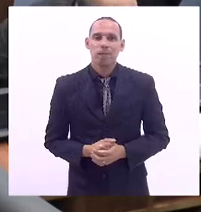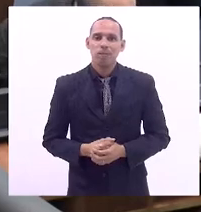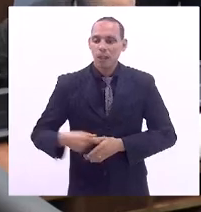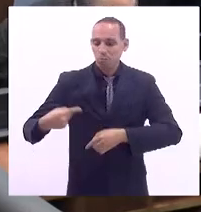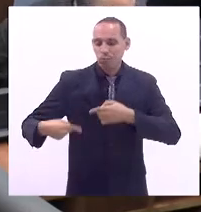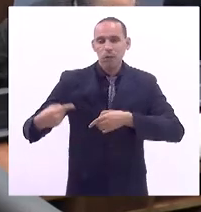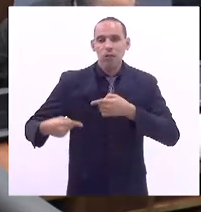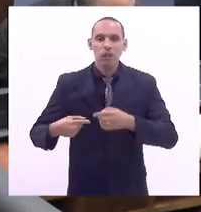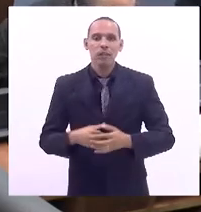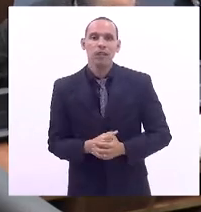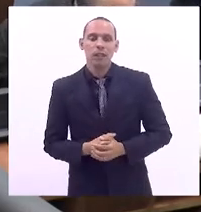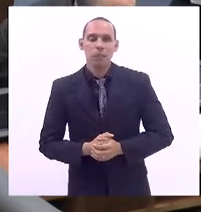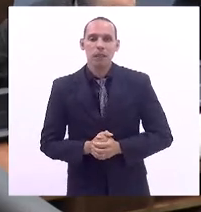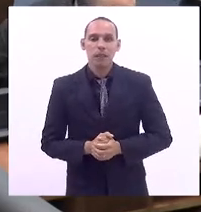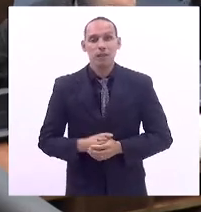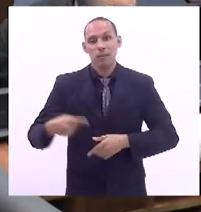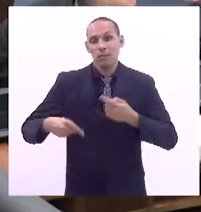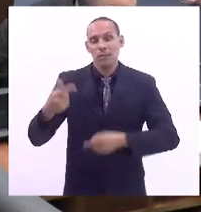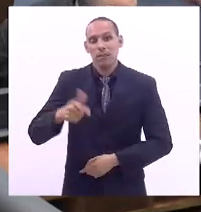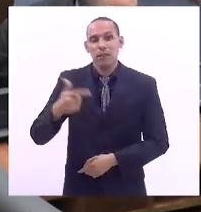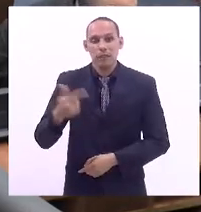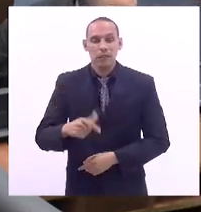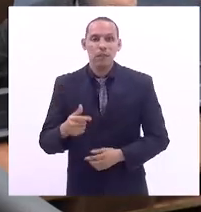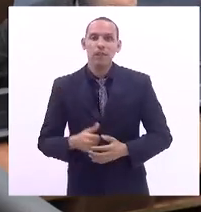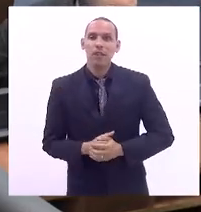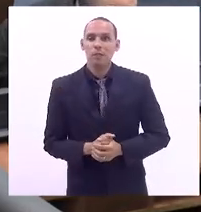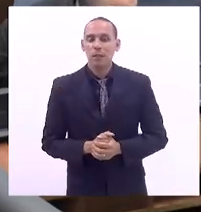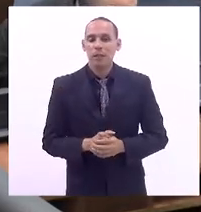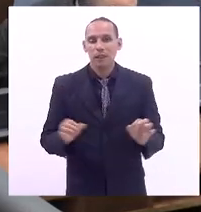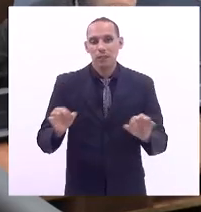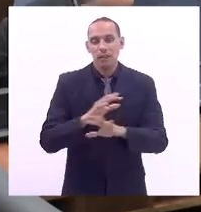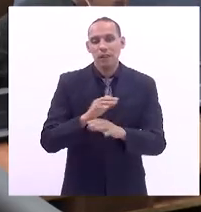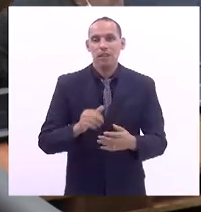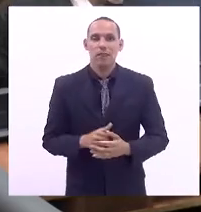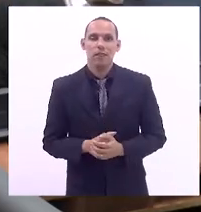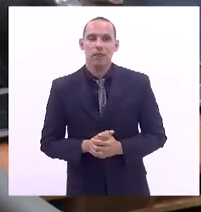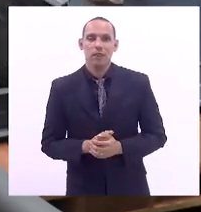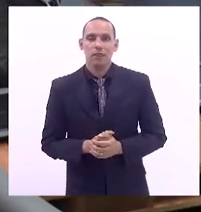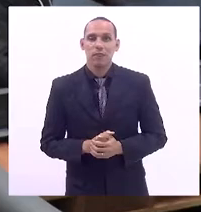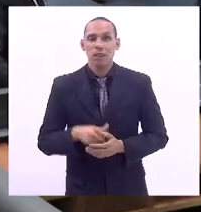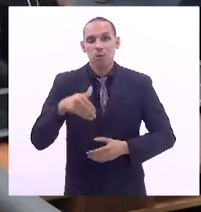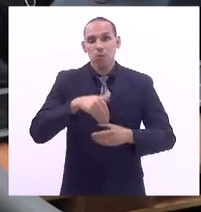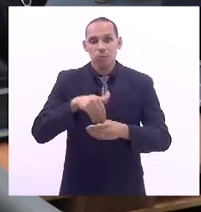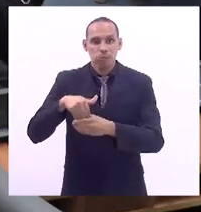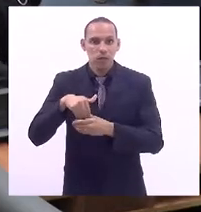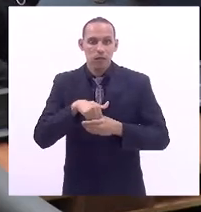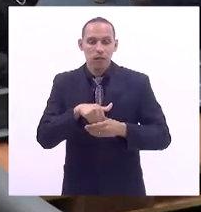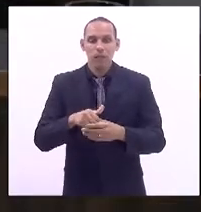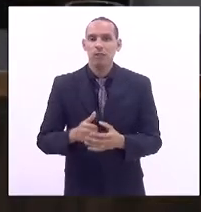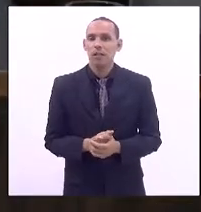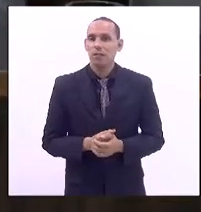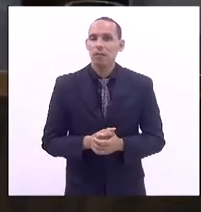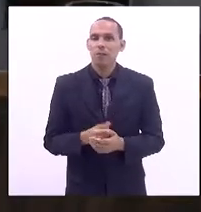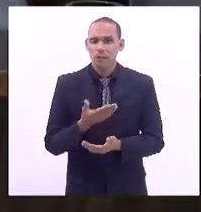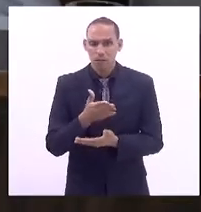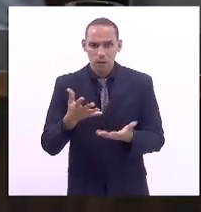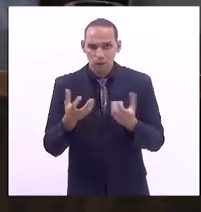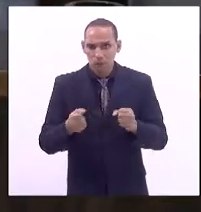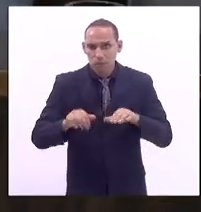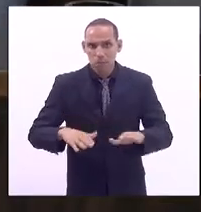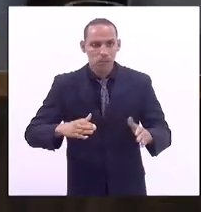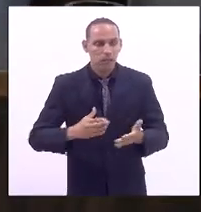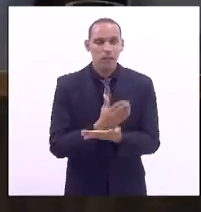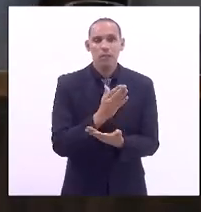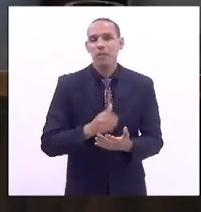e em discussão não haveria que era discutir sede Serra da discussão em votação seus que aprovam permaneçam Como estão